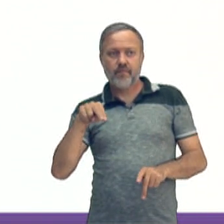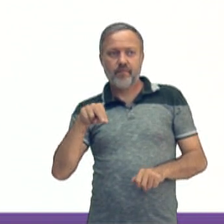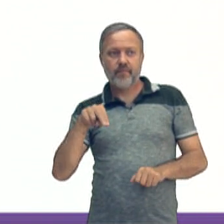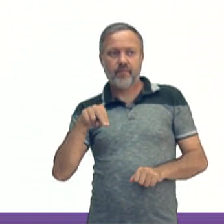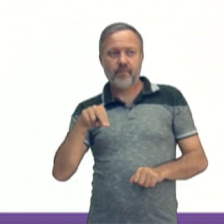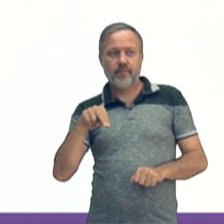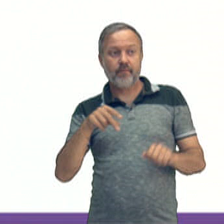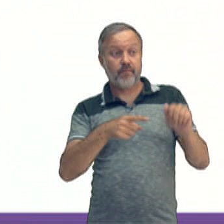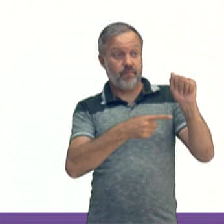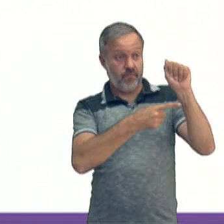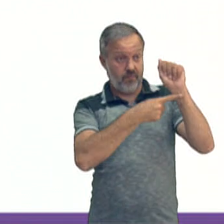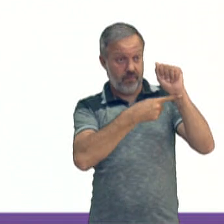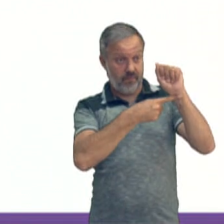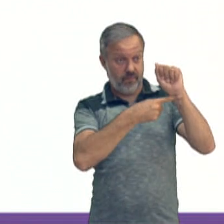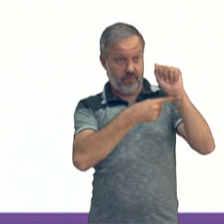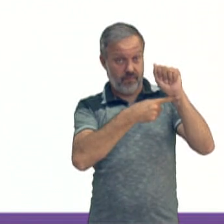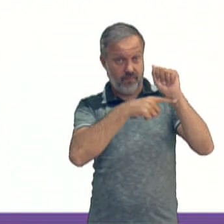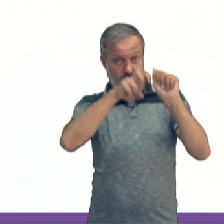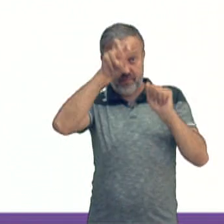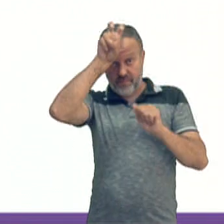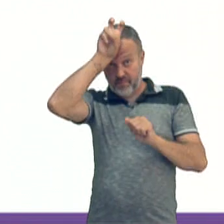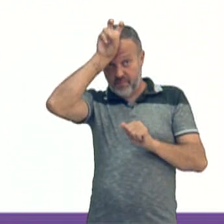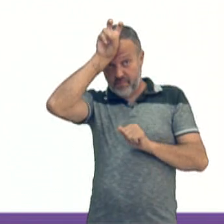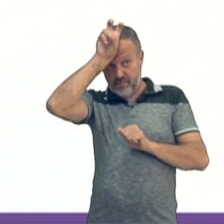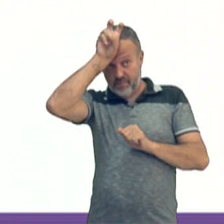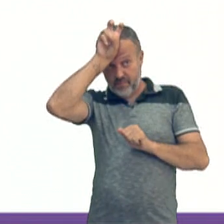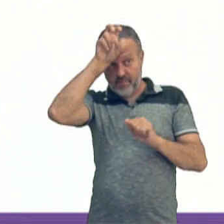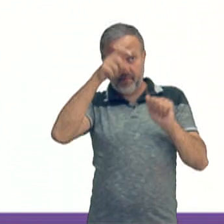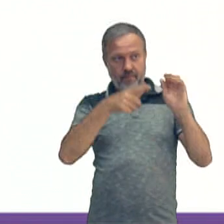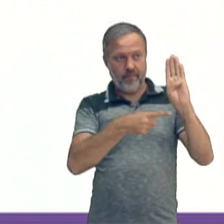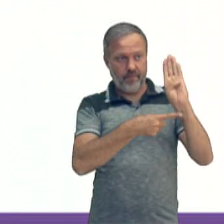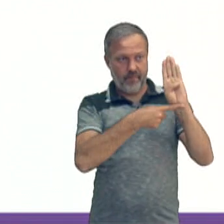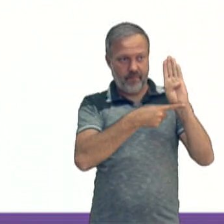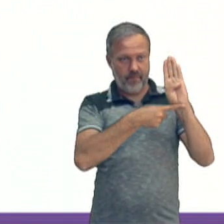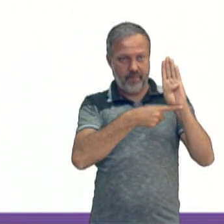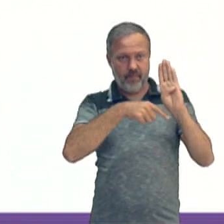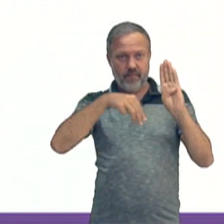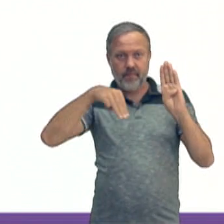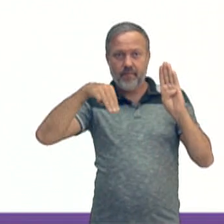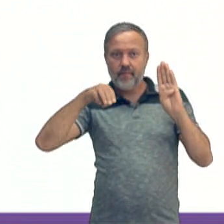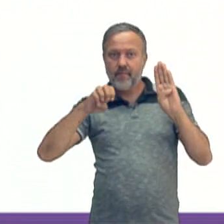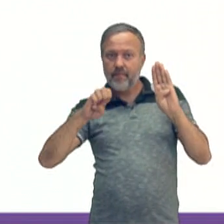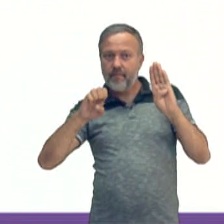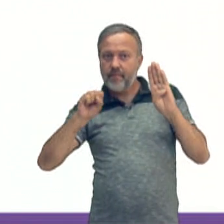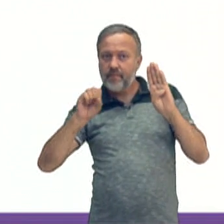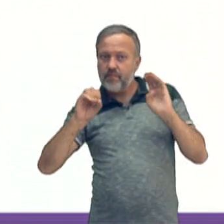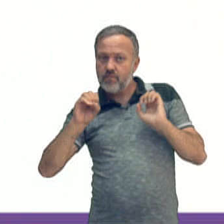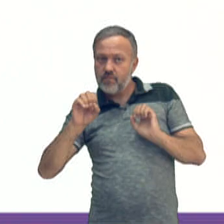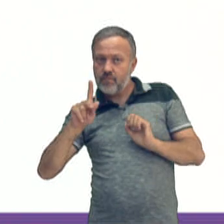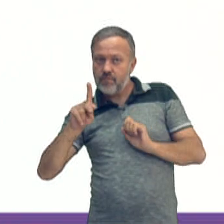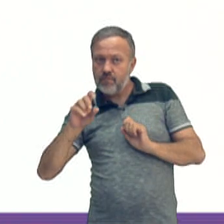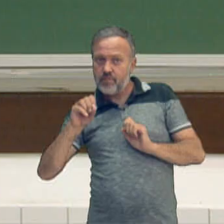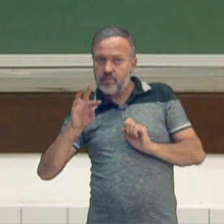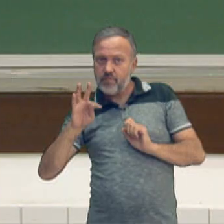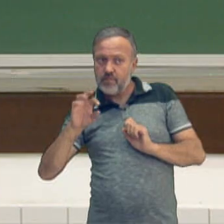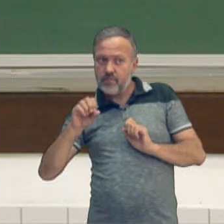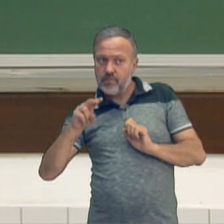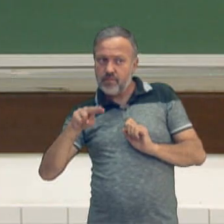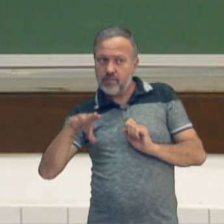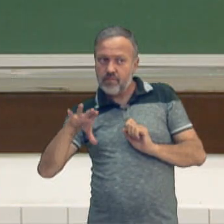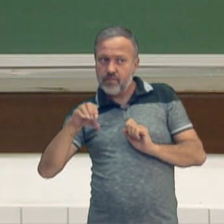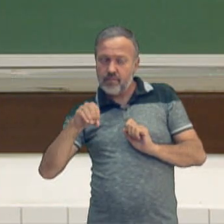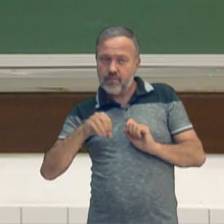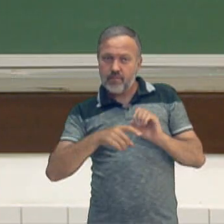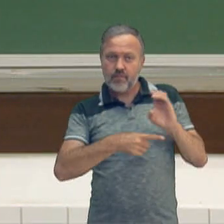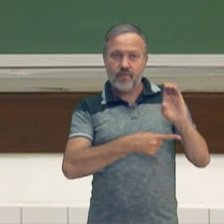Qin. Letra A, o egípcio. Letra B, o mesopotâmico. Letra C, o maia. Qual